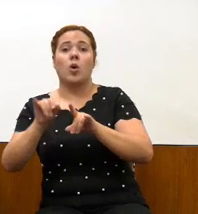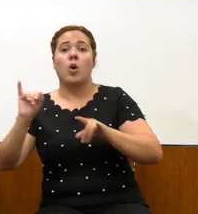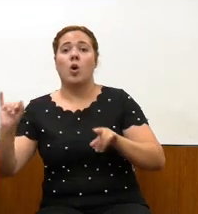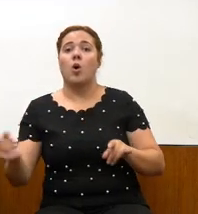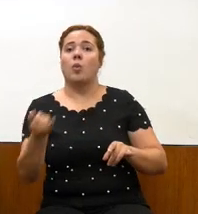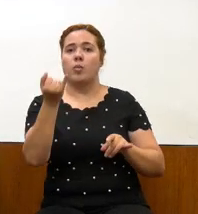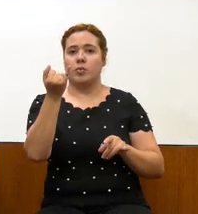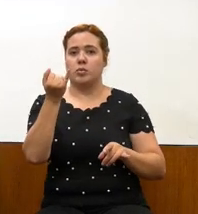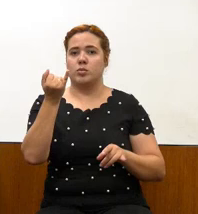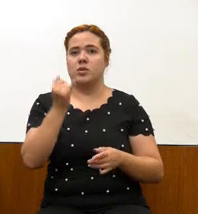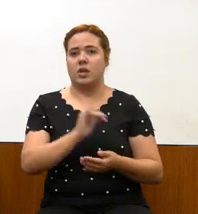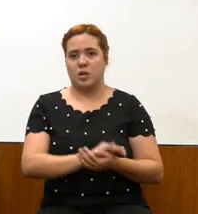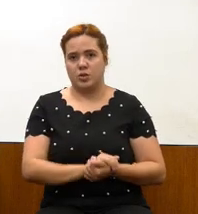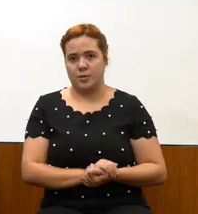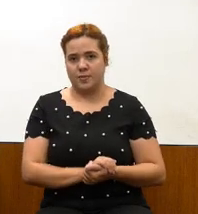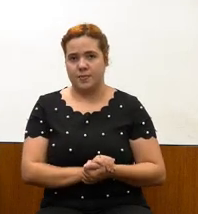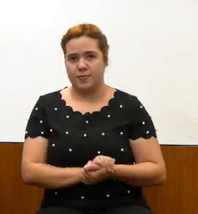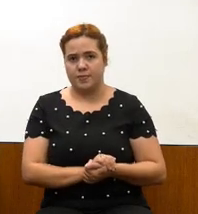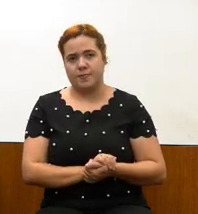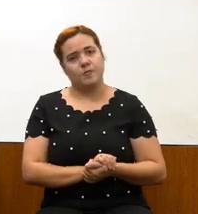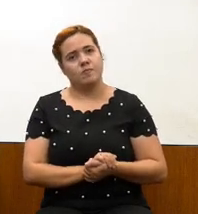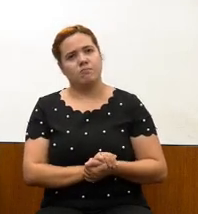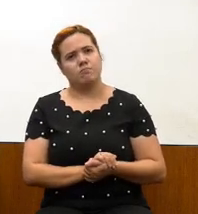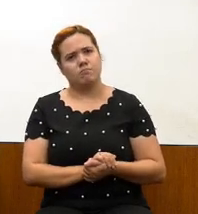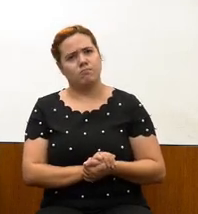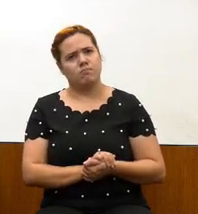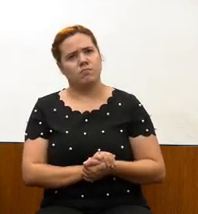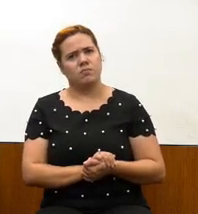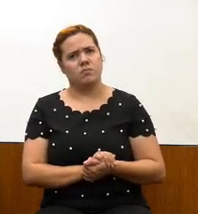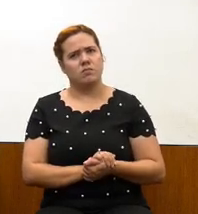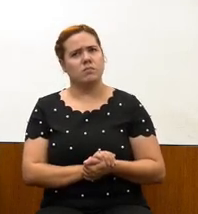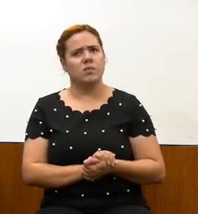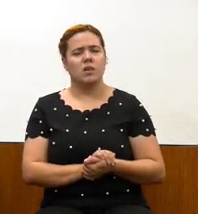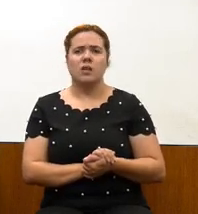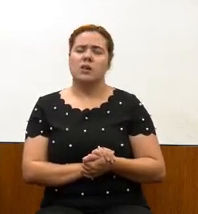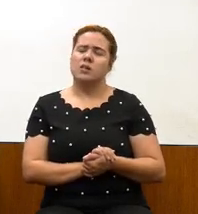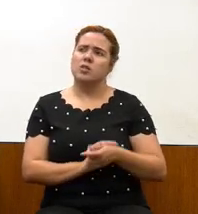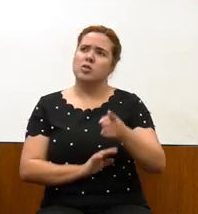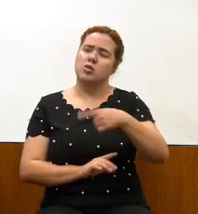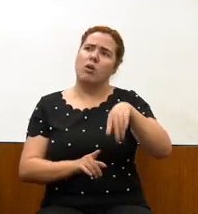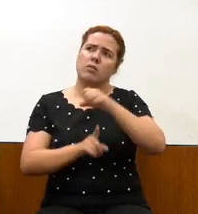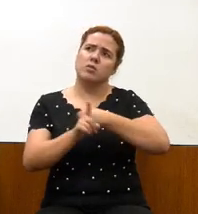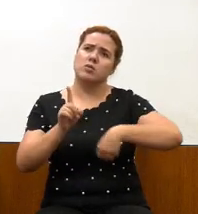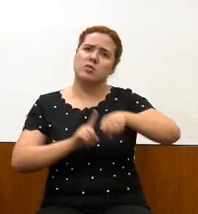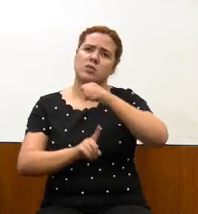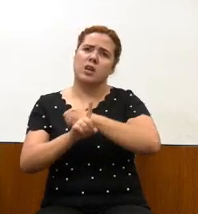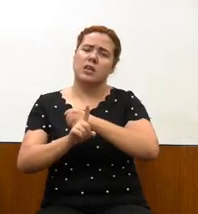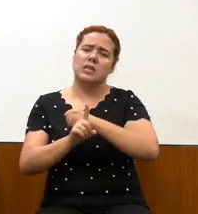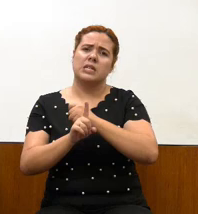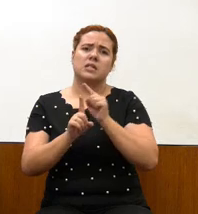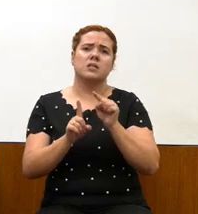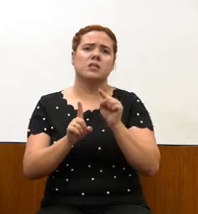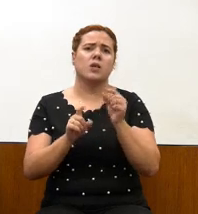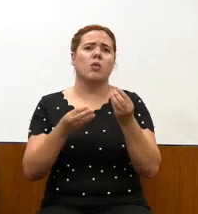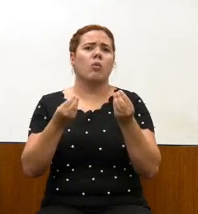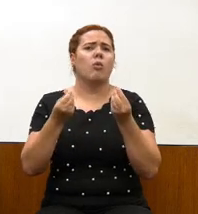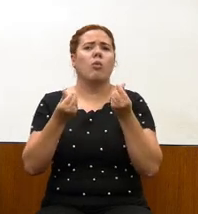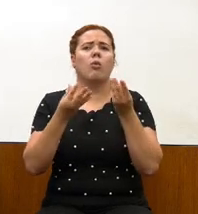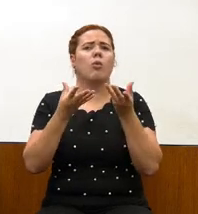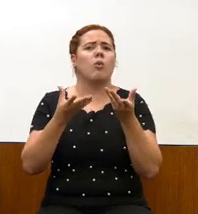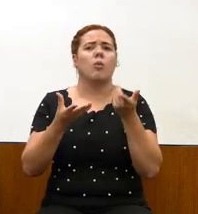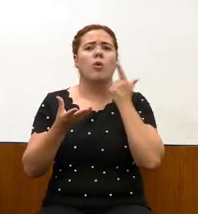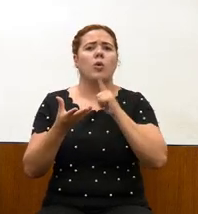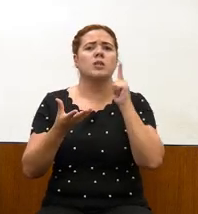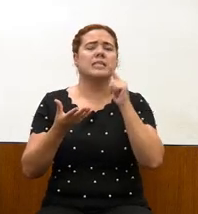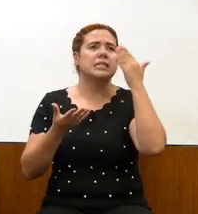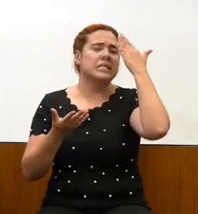gente costuma falar tanto assim, só que a gente costuma, e fala nós enquanto sociedade, tangenciar também esse assunto,